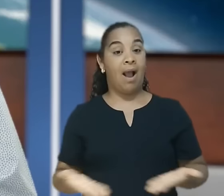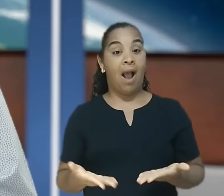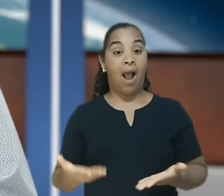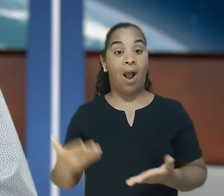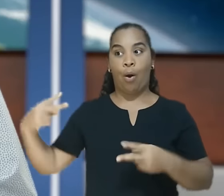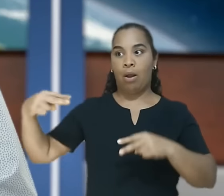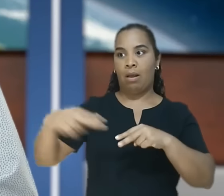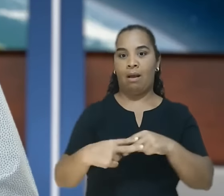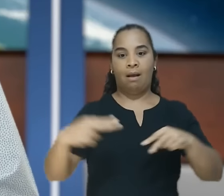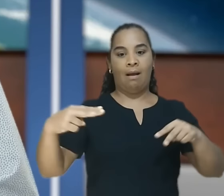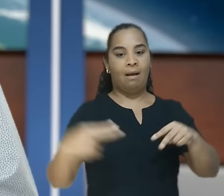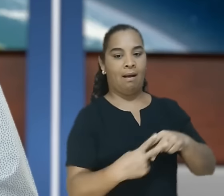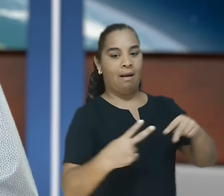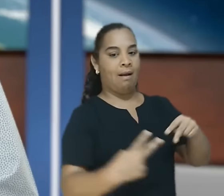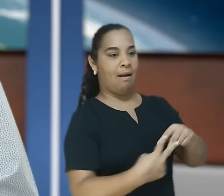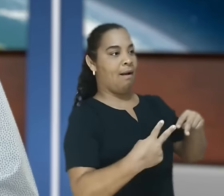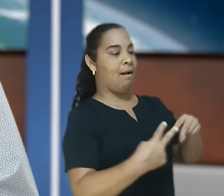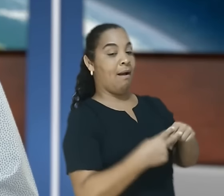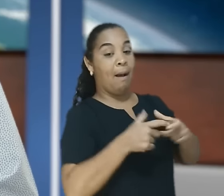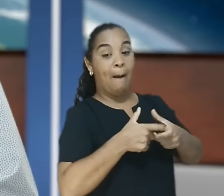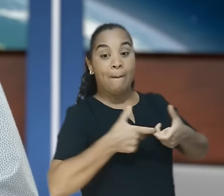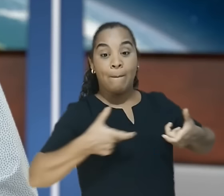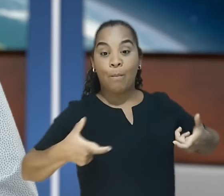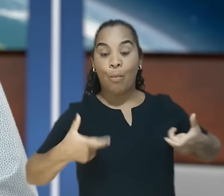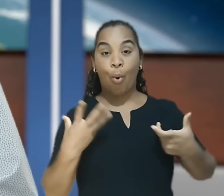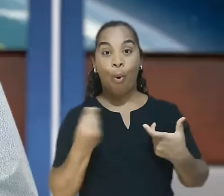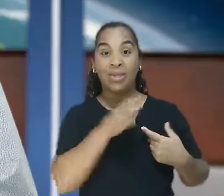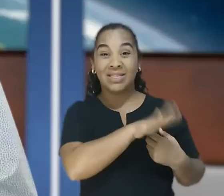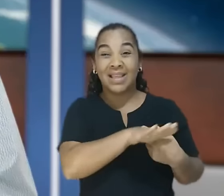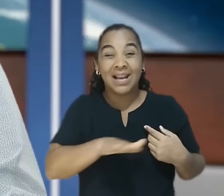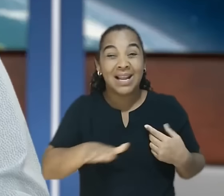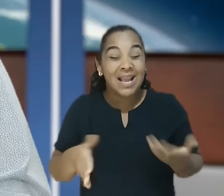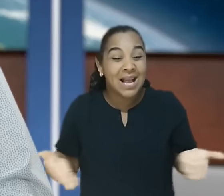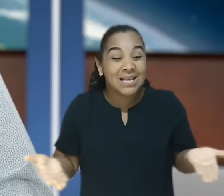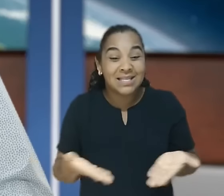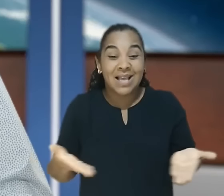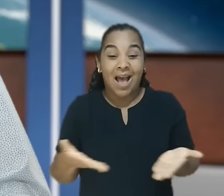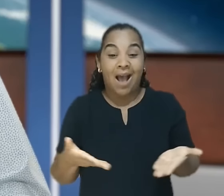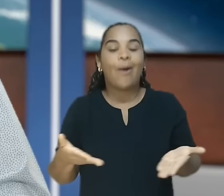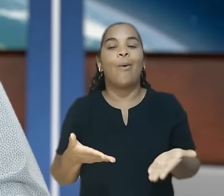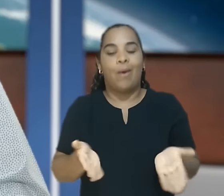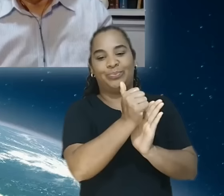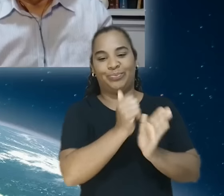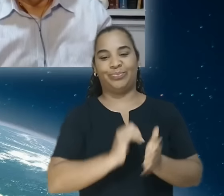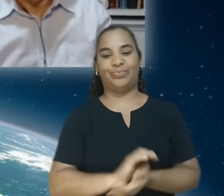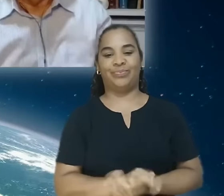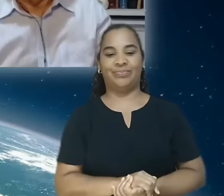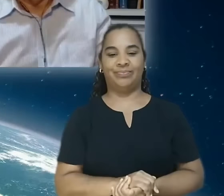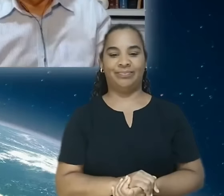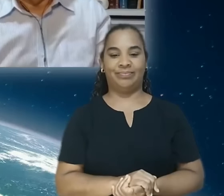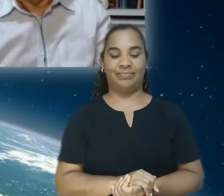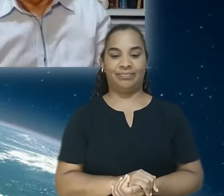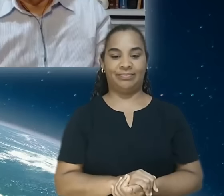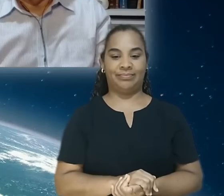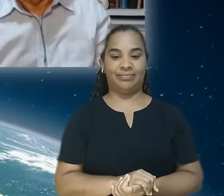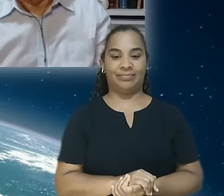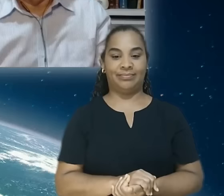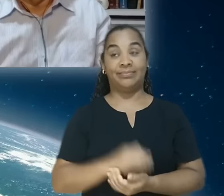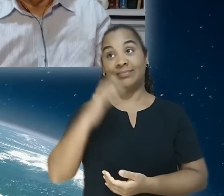número Reencarnando-se Neste momento Para o mundo De regeneração Muito